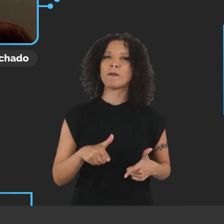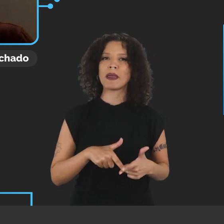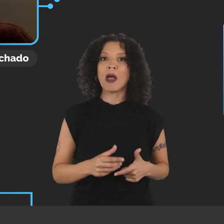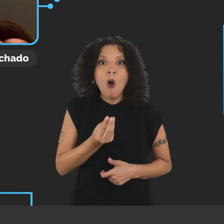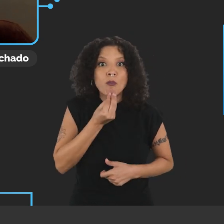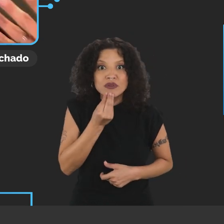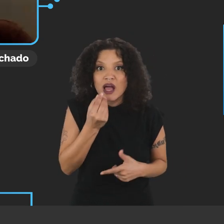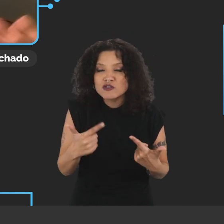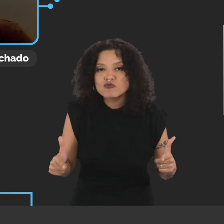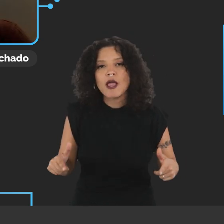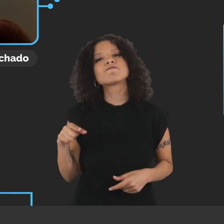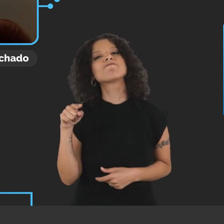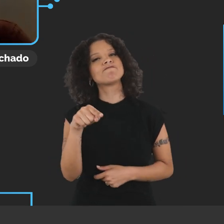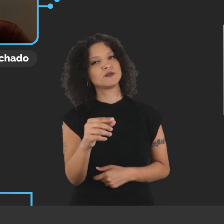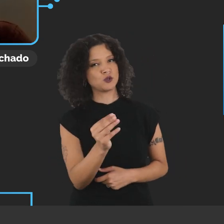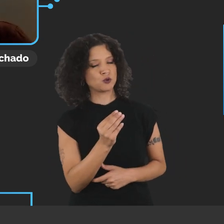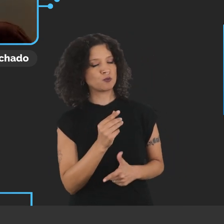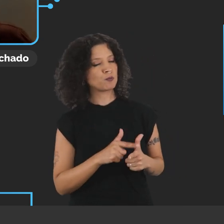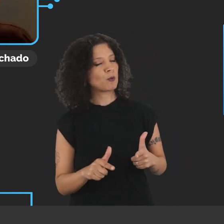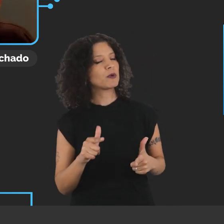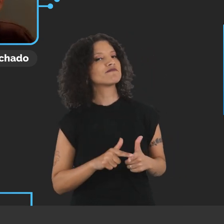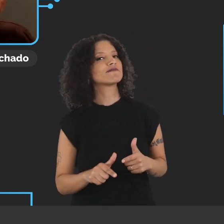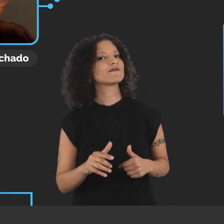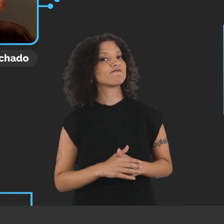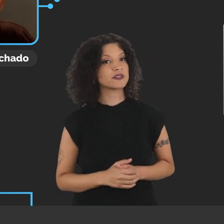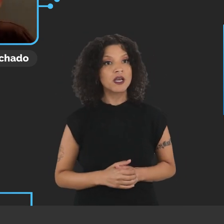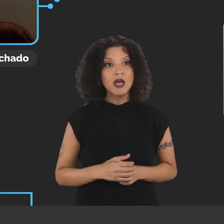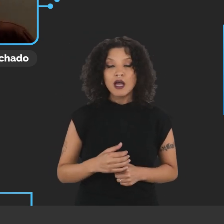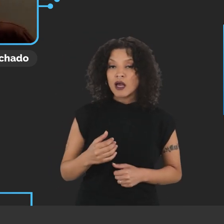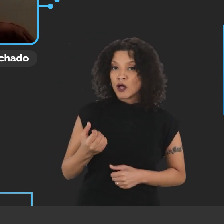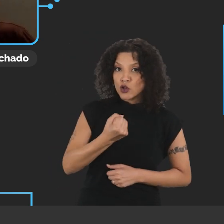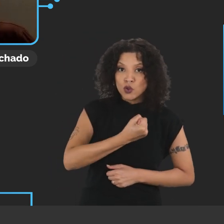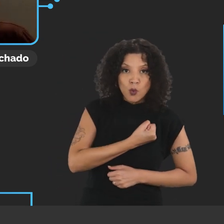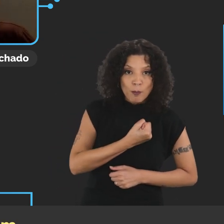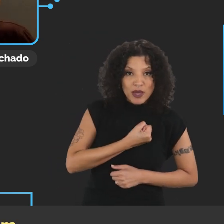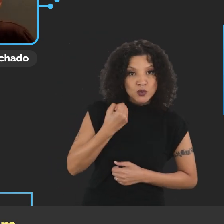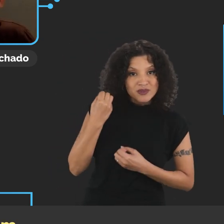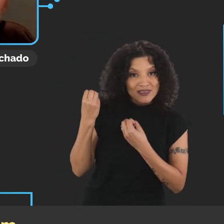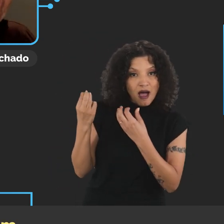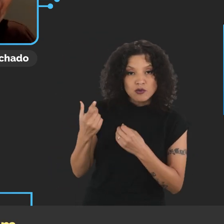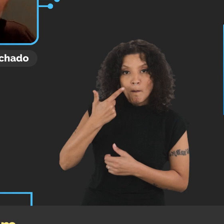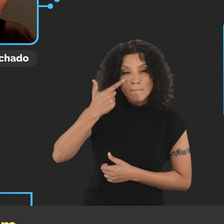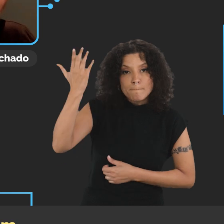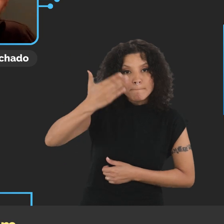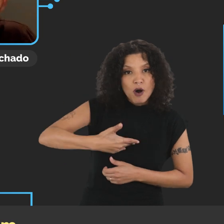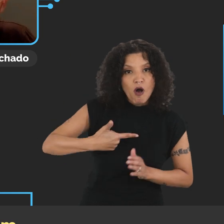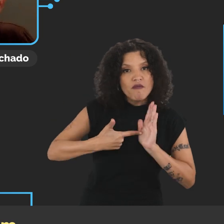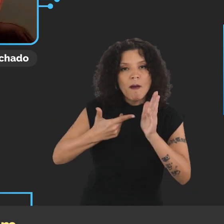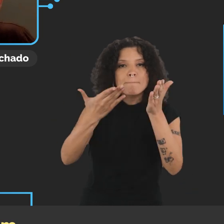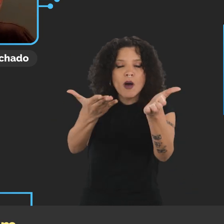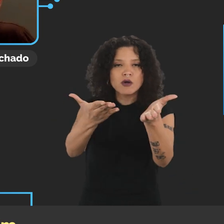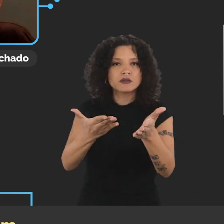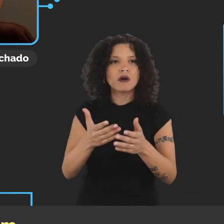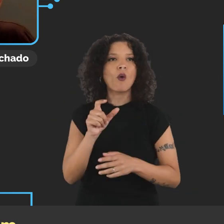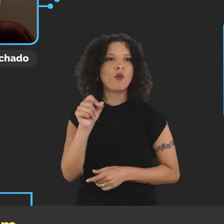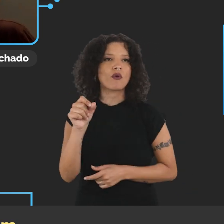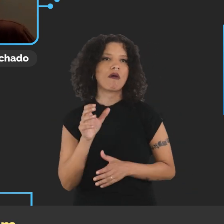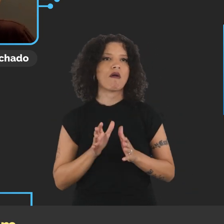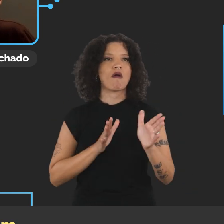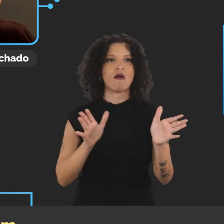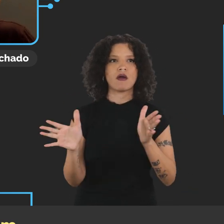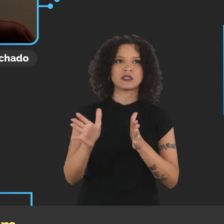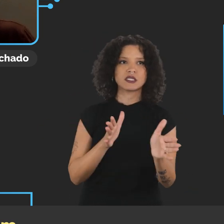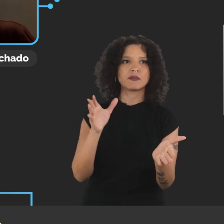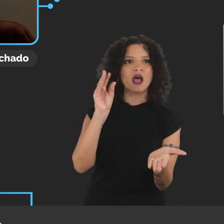de inclusão, é a falta de oportunidades, né? E os números nos mostram isso, e esse exemplo que eu trouxe também